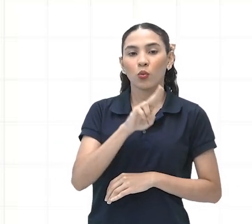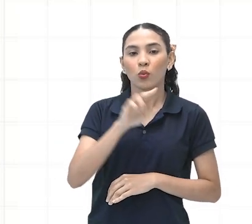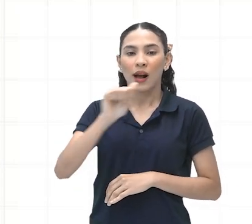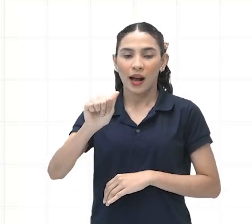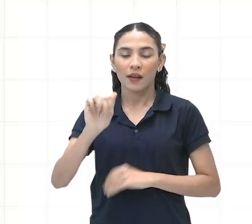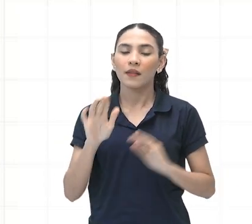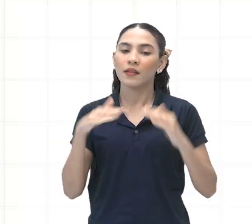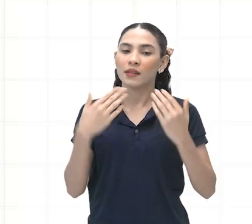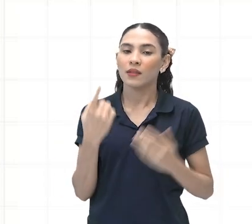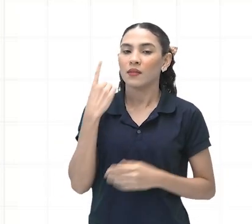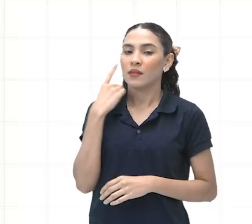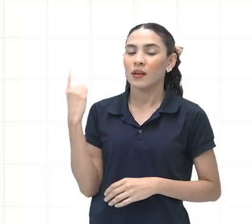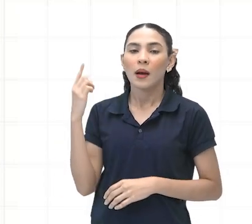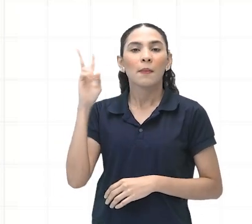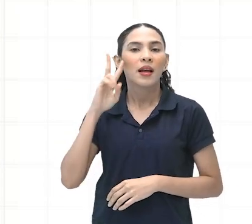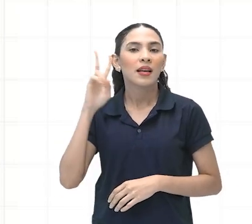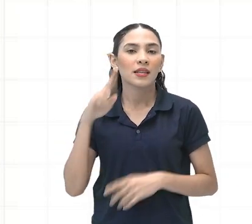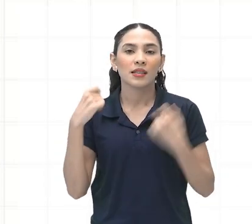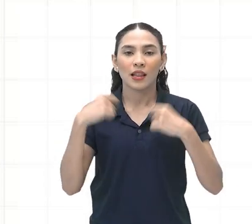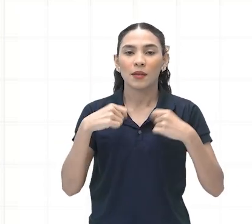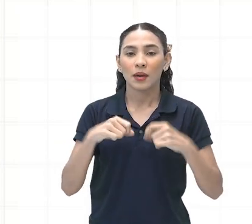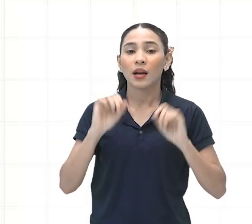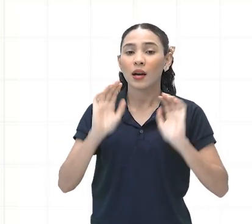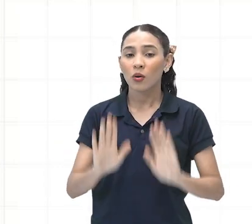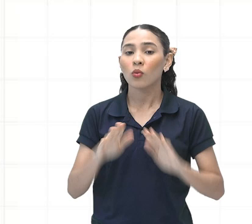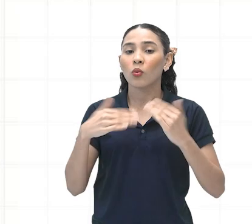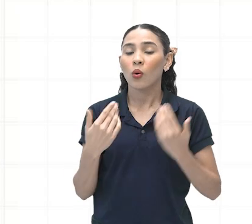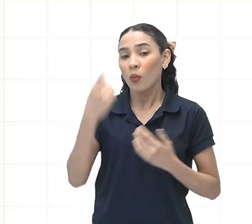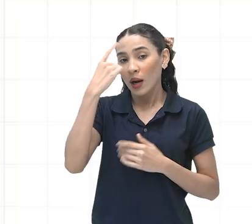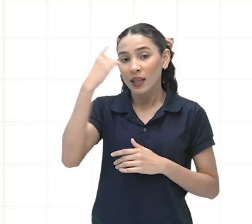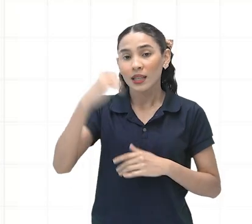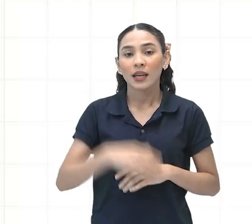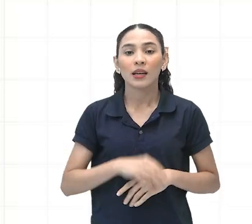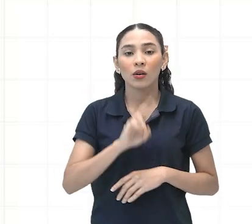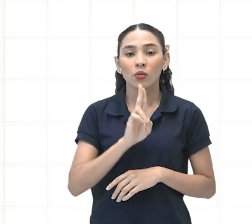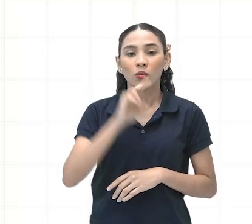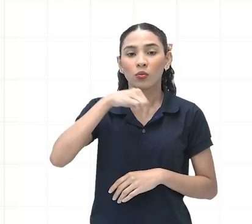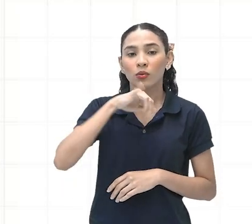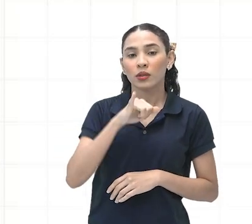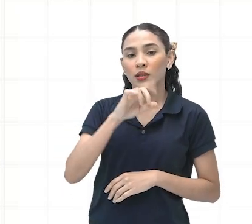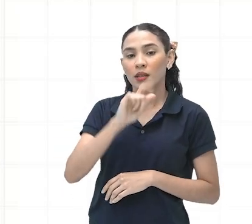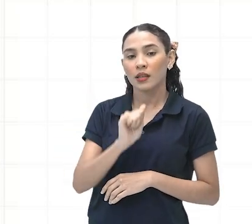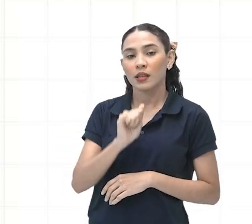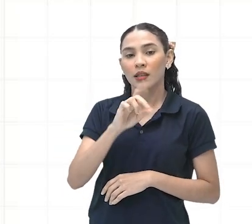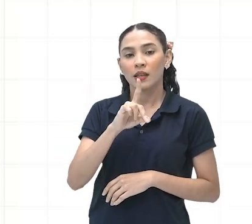astronômica? E aí eu tenho que lembrar qual é a ideia da unidade